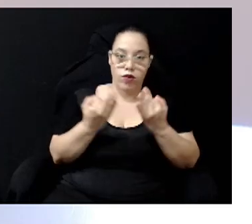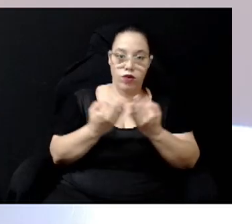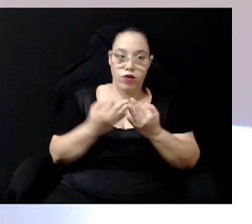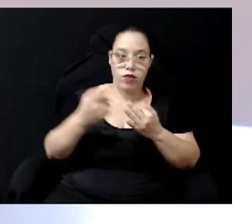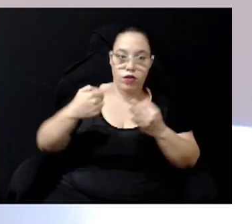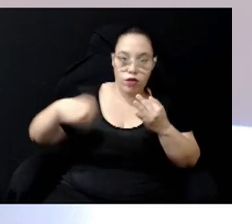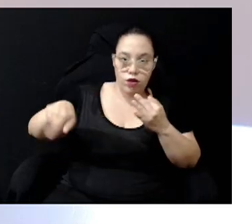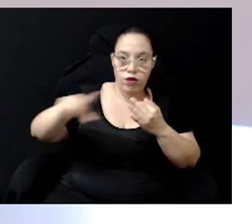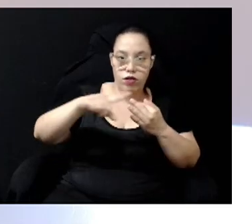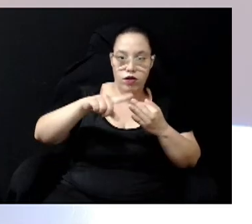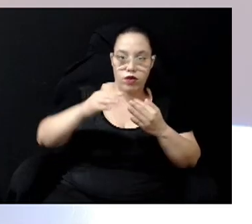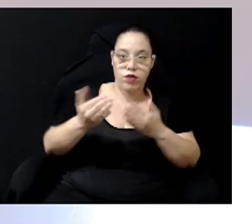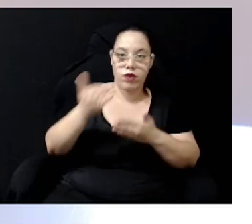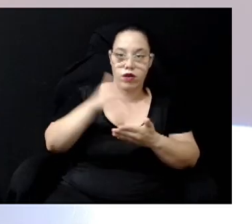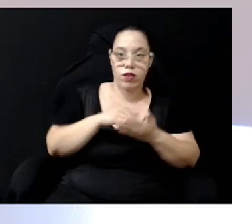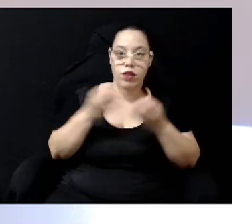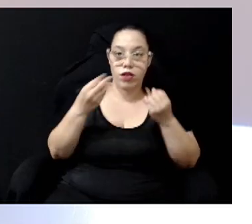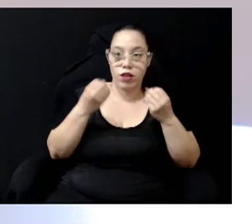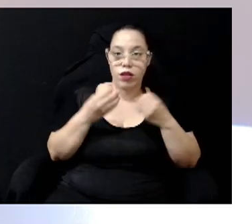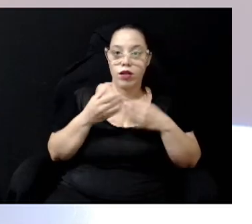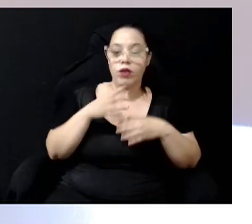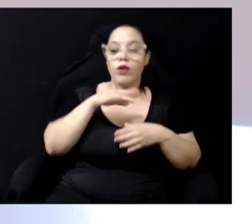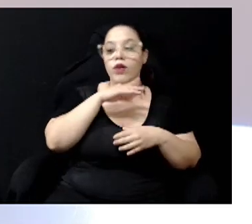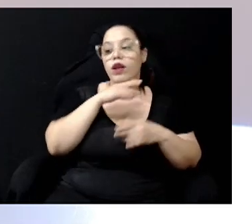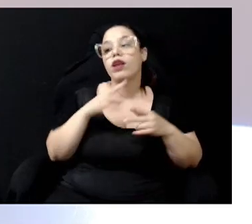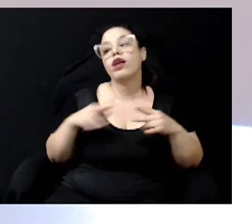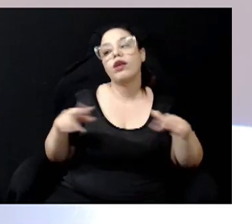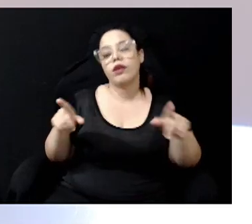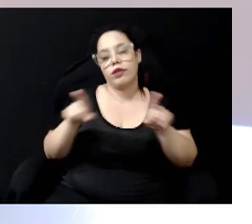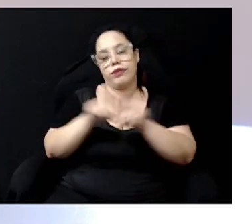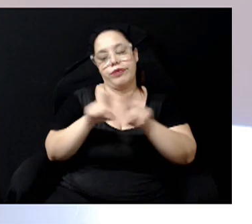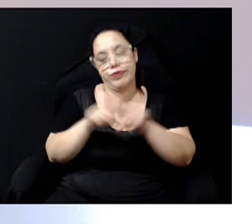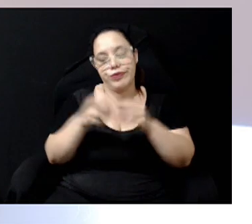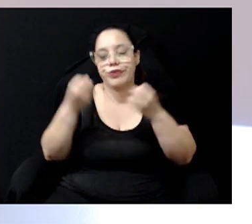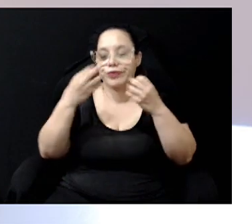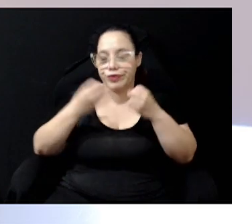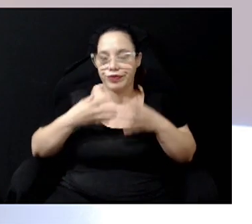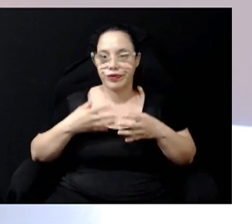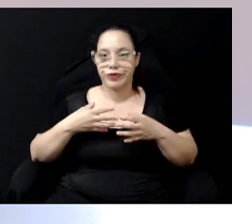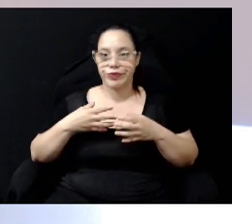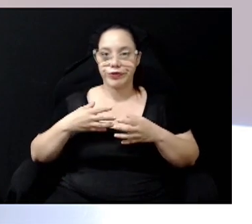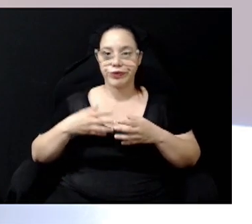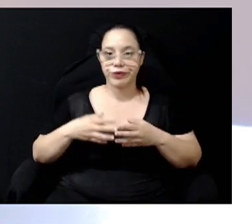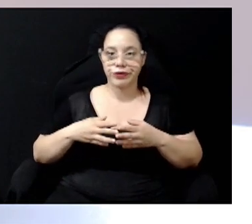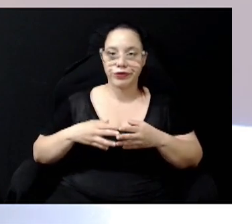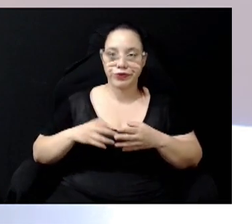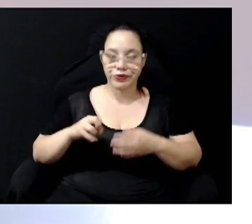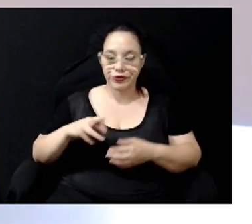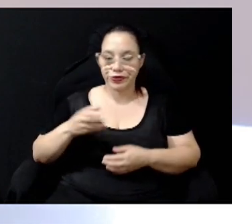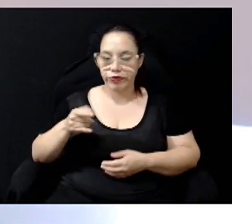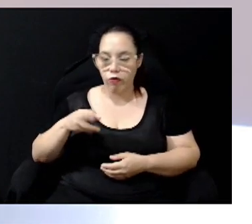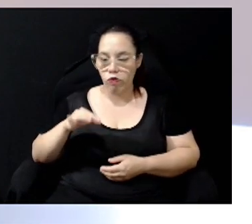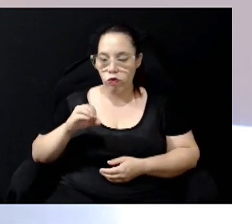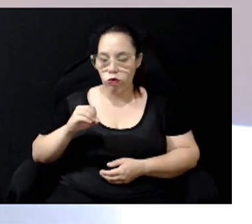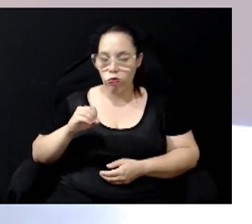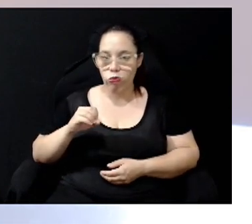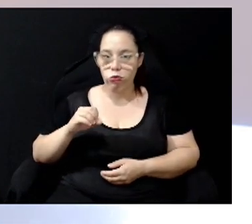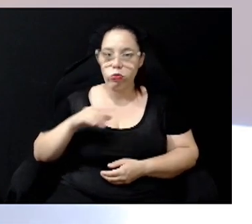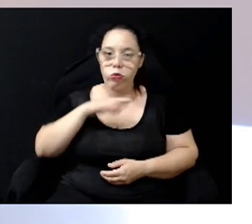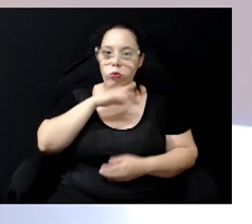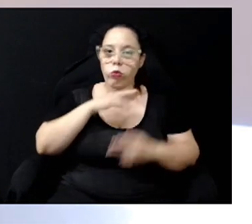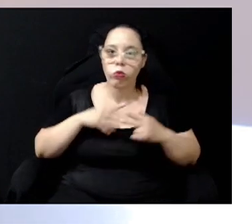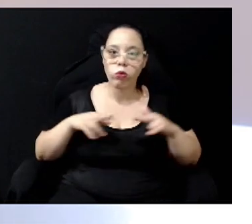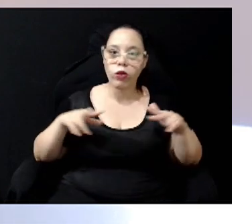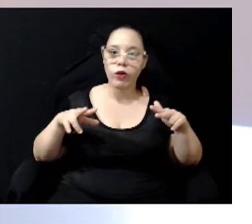traz informações. Os animais também têm essas informações. No caso da constelação animal, o que é muito interessante da